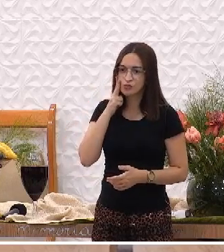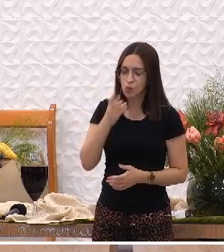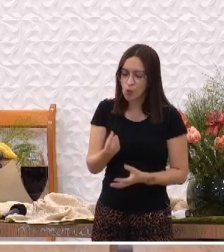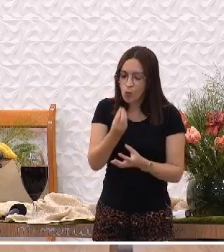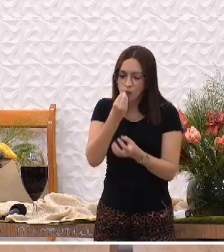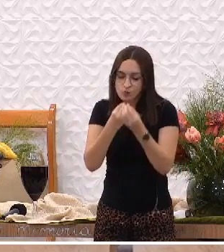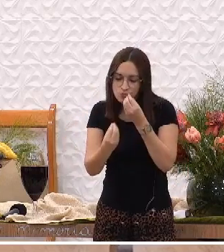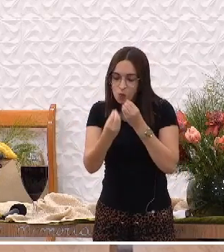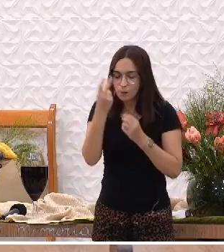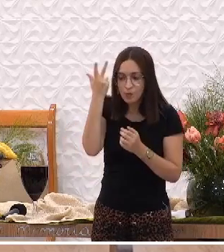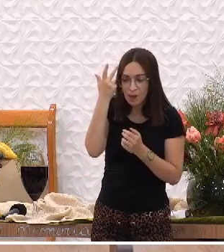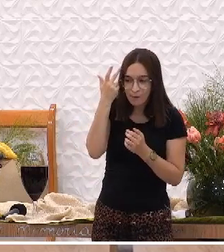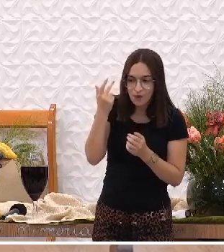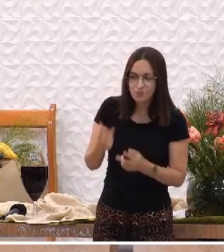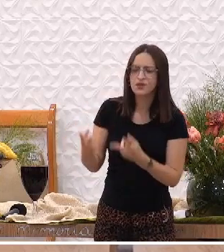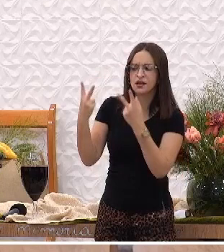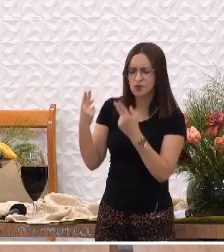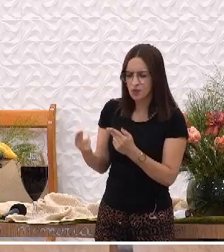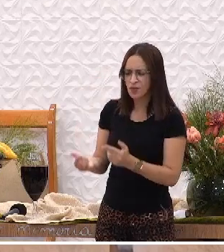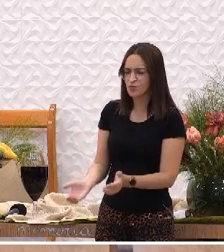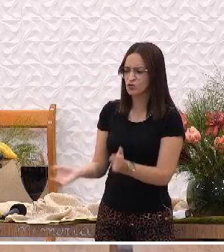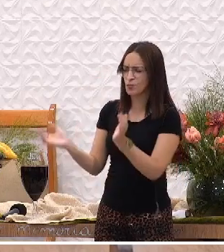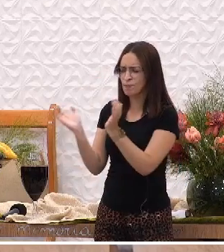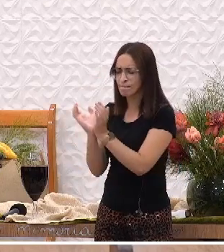comendo o corpo de Cristo e bebendo o sangue de Cristo.